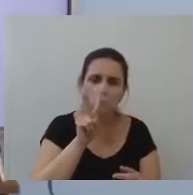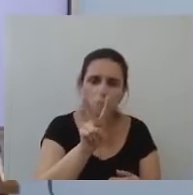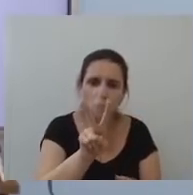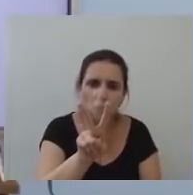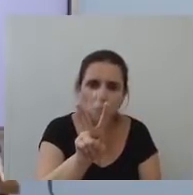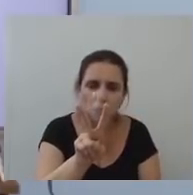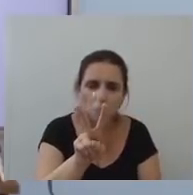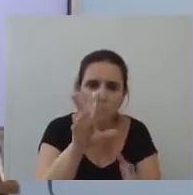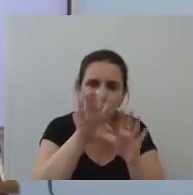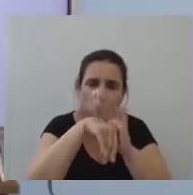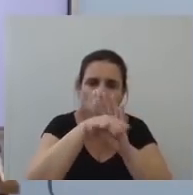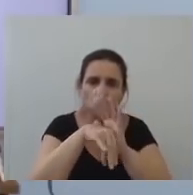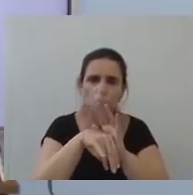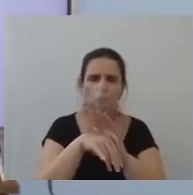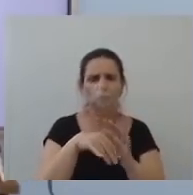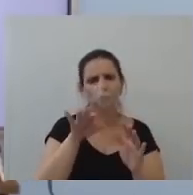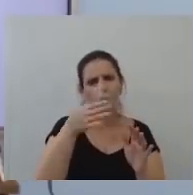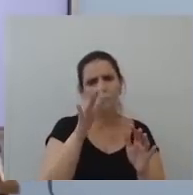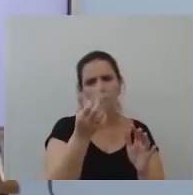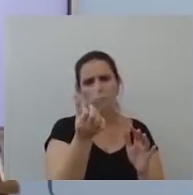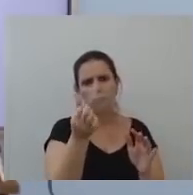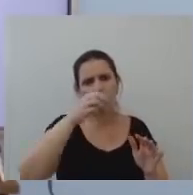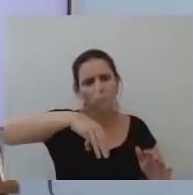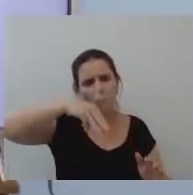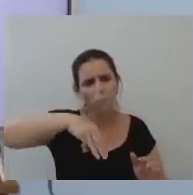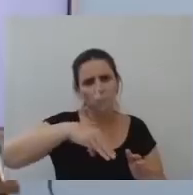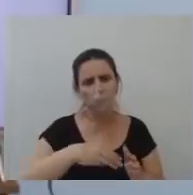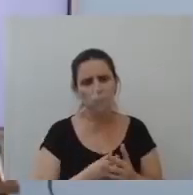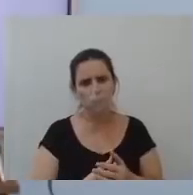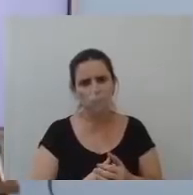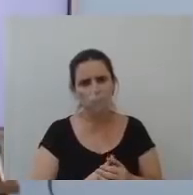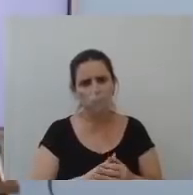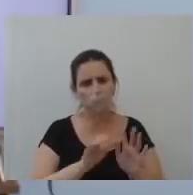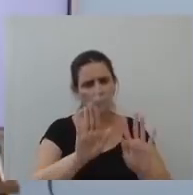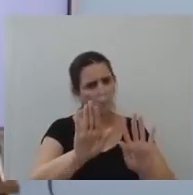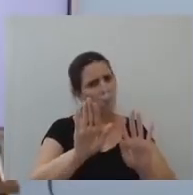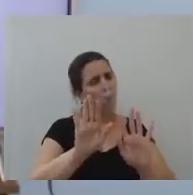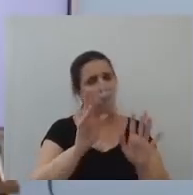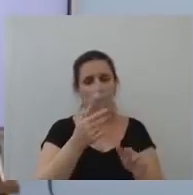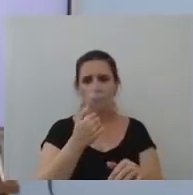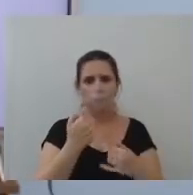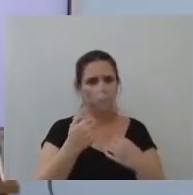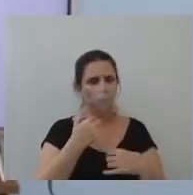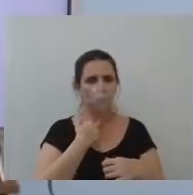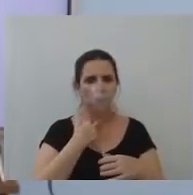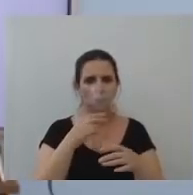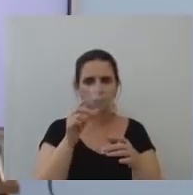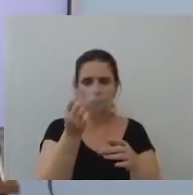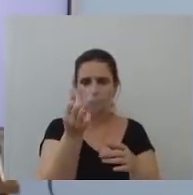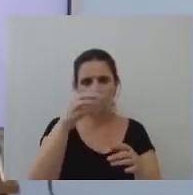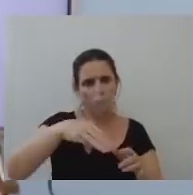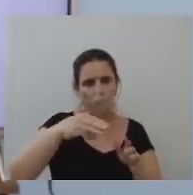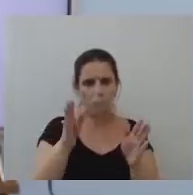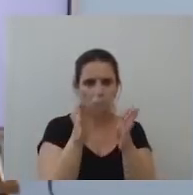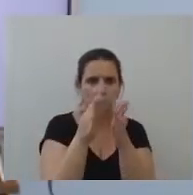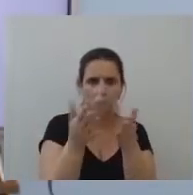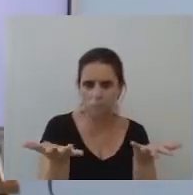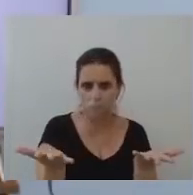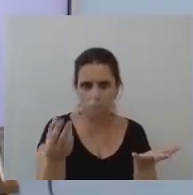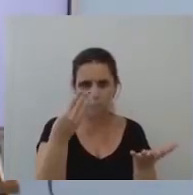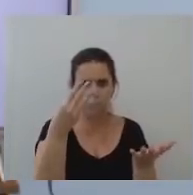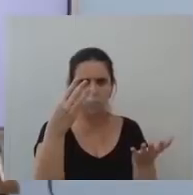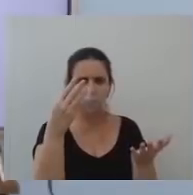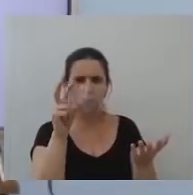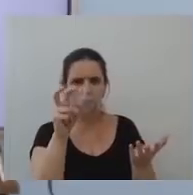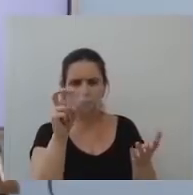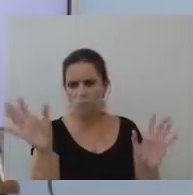imerso naquele conteúdo em torno de 6 minutos. Mas com isso eu não estou dizendo a você que é para você simplesmente fazer suas aulas em